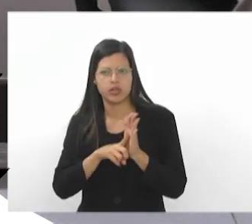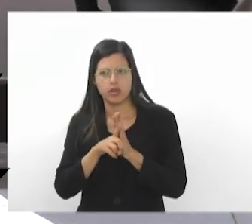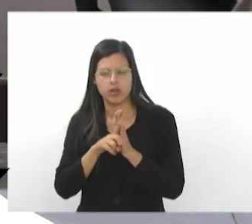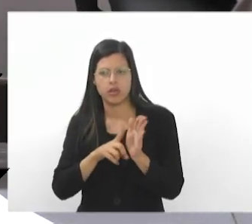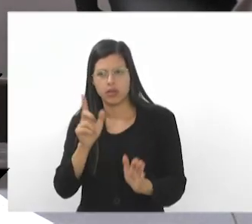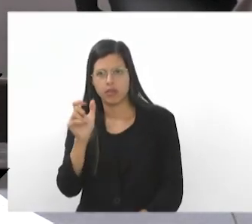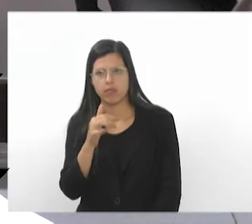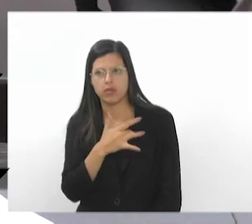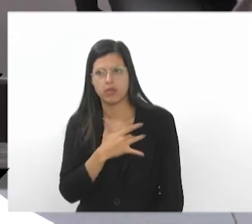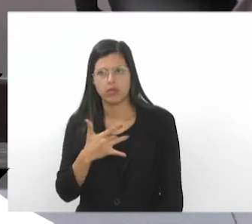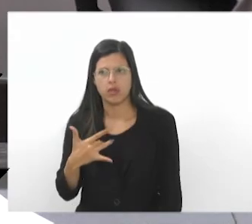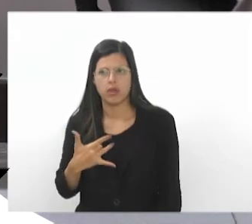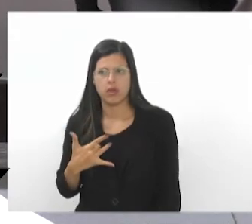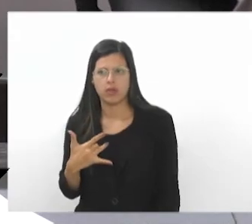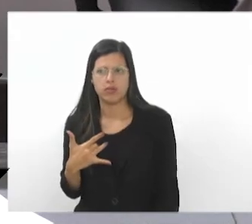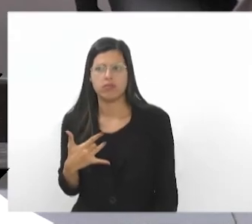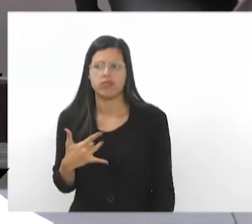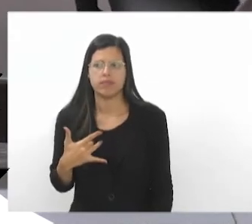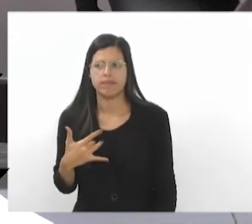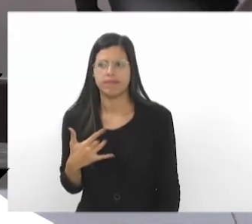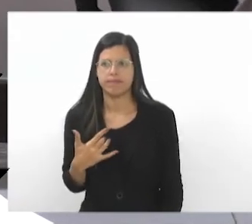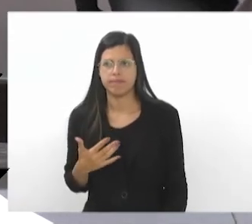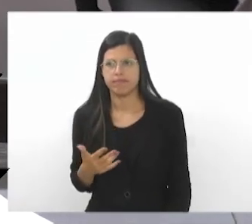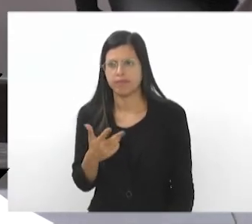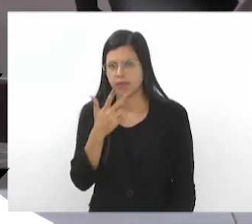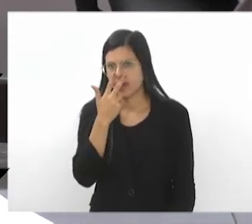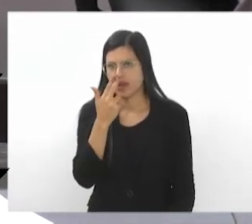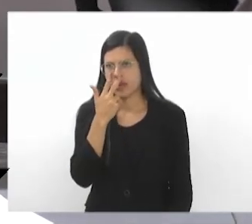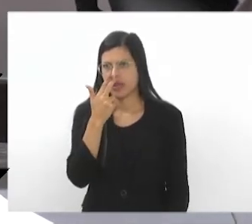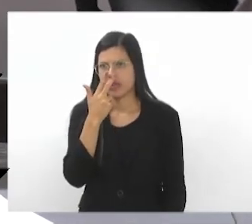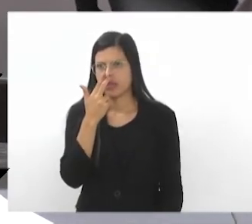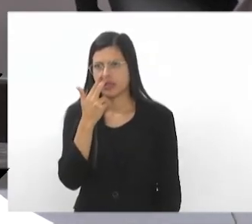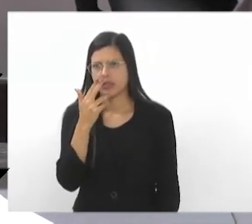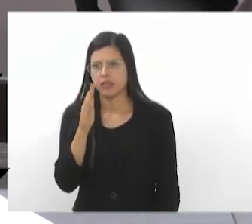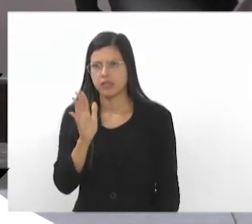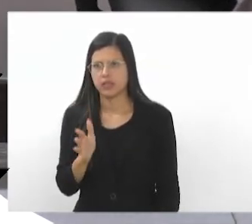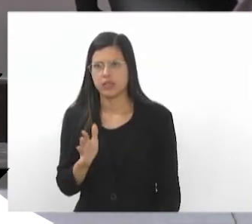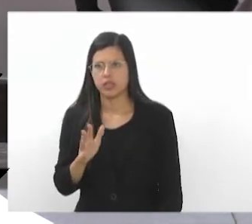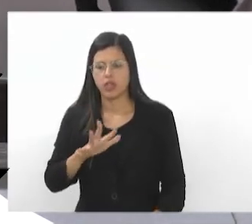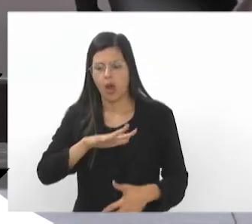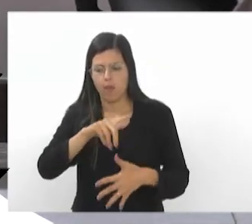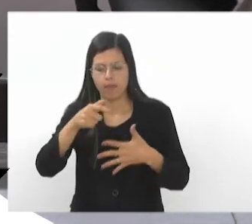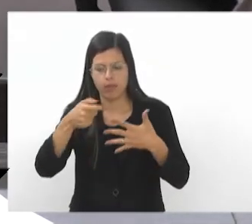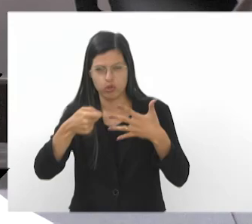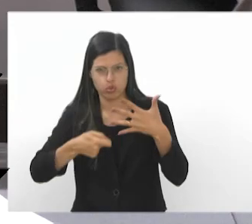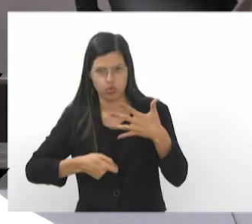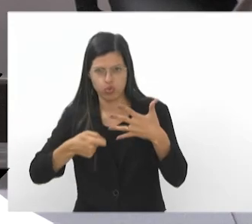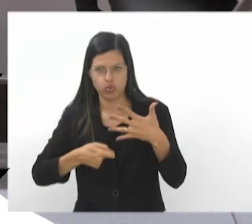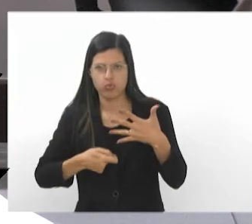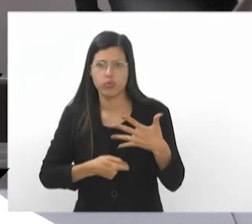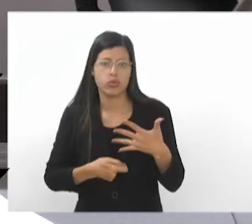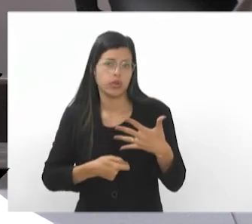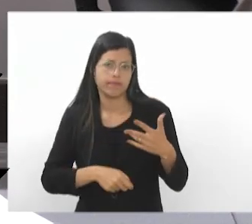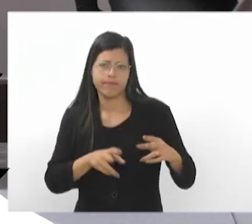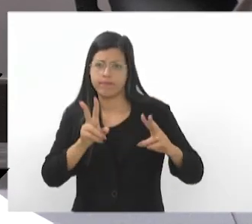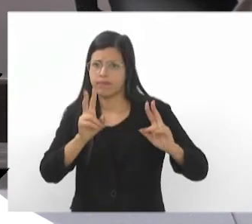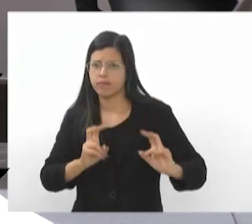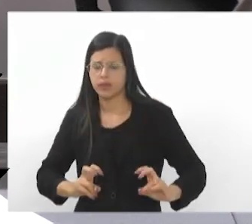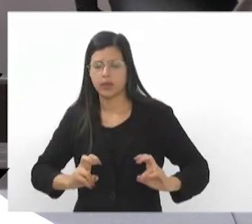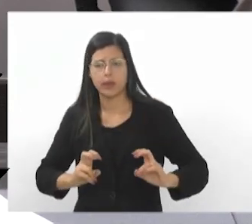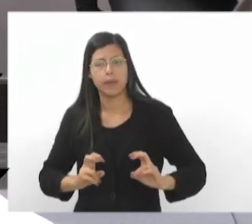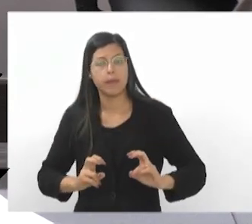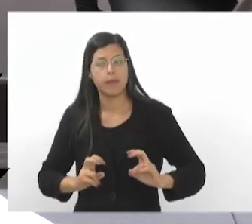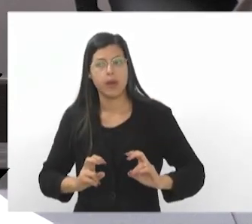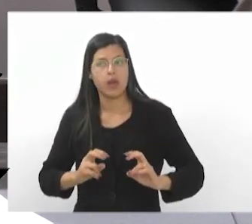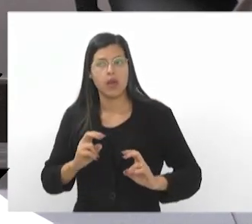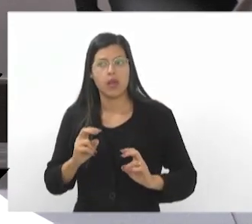presidente, é quase como estivesse já uma jurisprudência firmada sobre esse tema. Apesar de